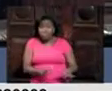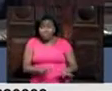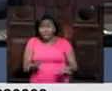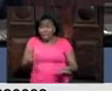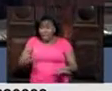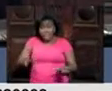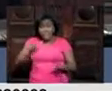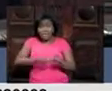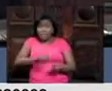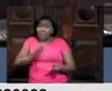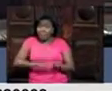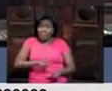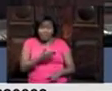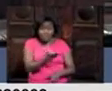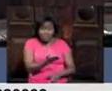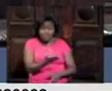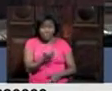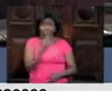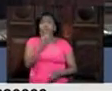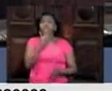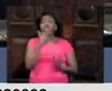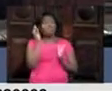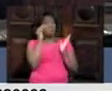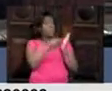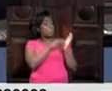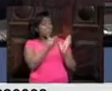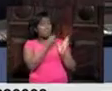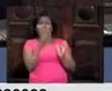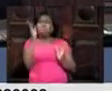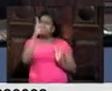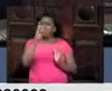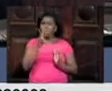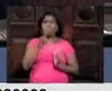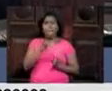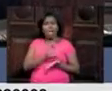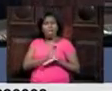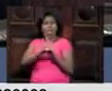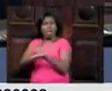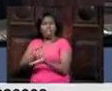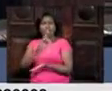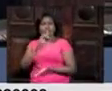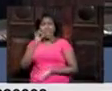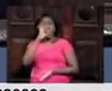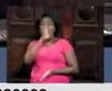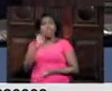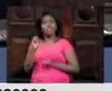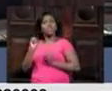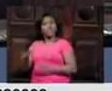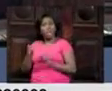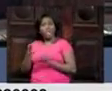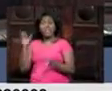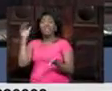não adianta constar lá na meta 20, por exemplo, que o Brasil vai investir 10% do PIB em educação